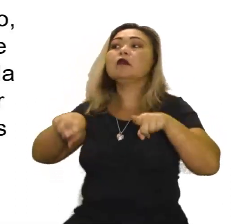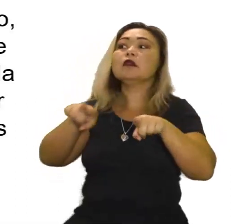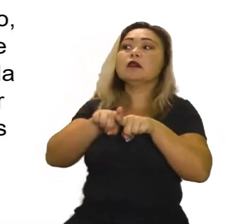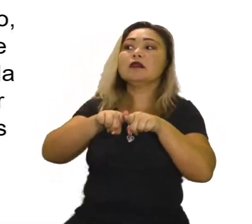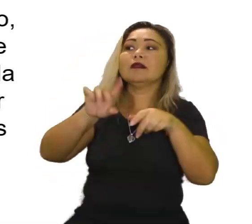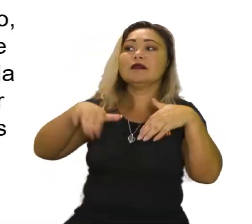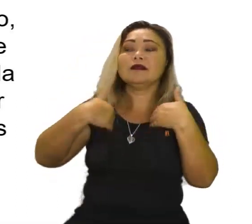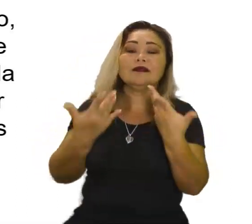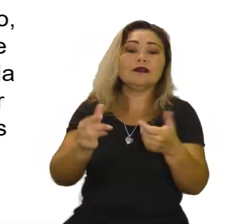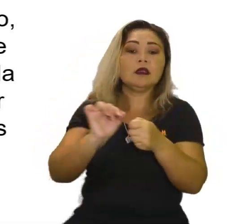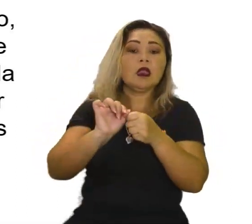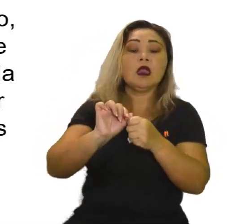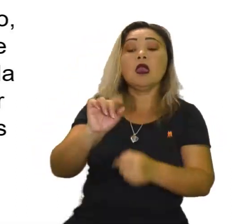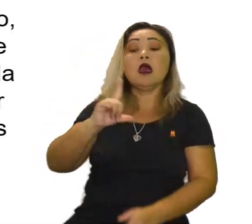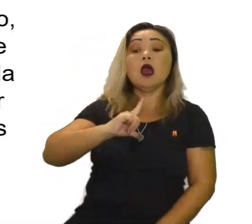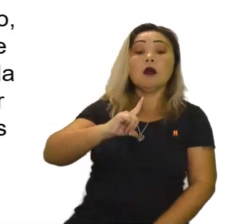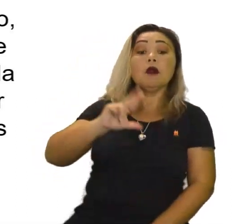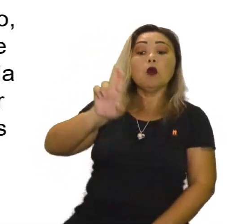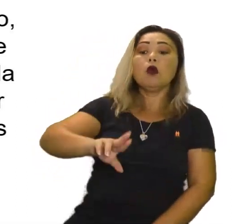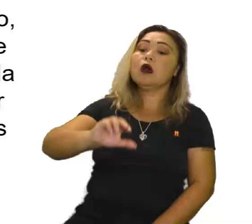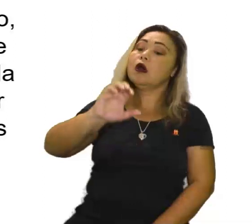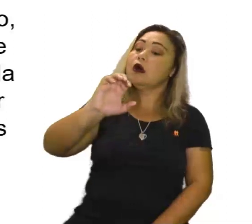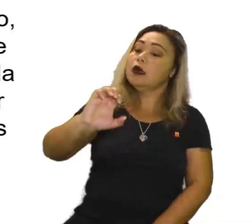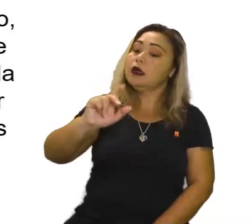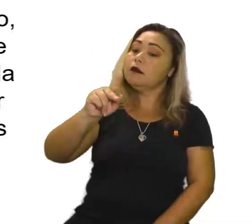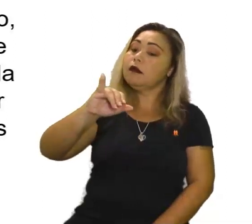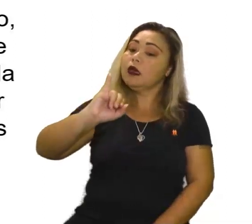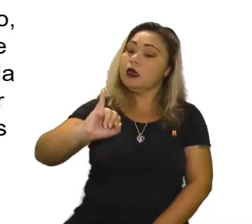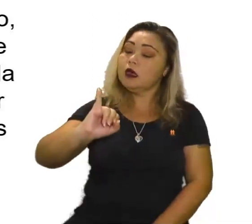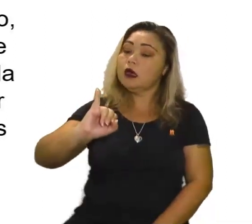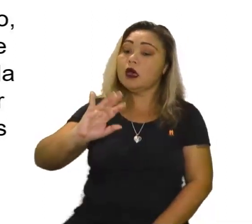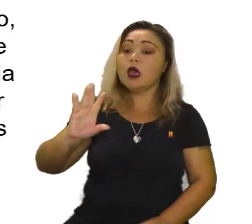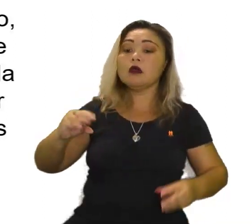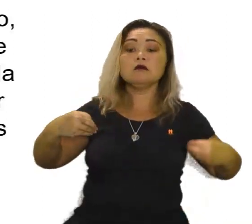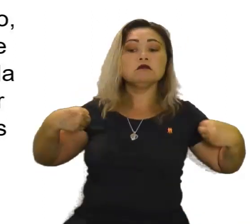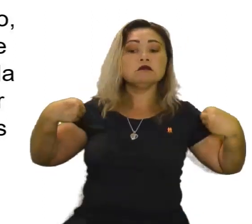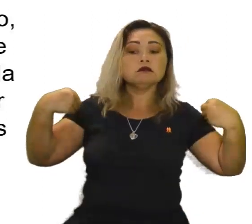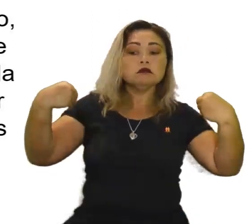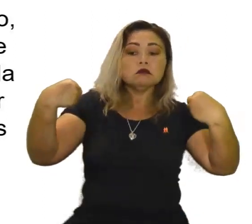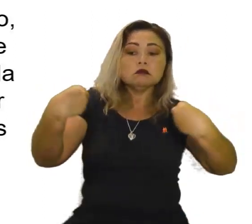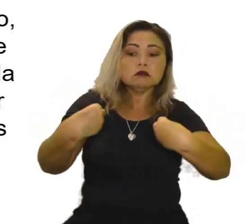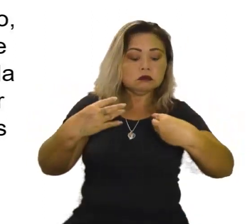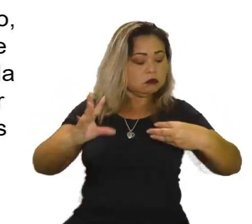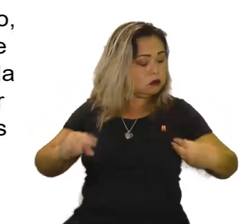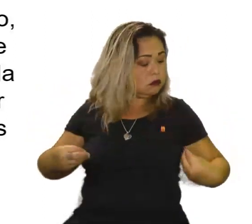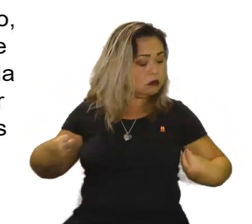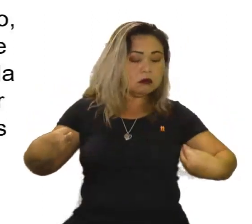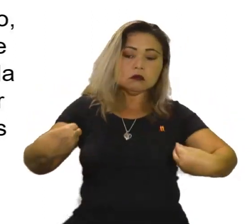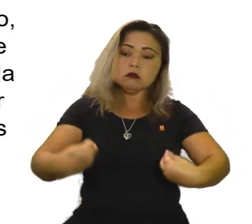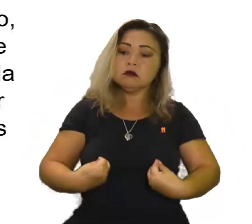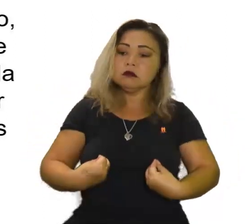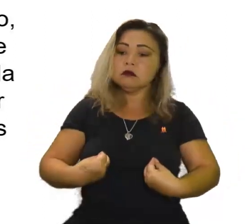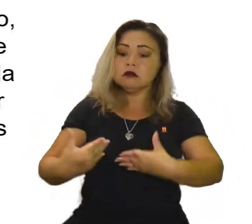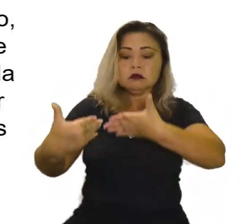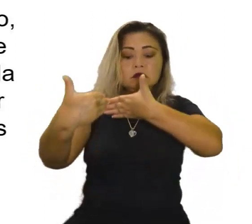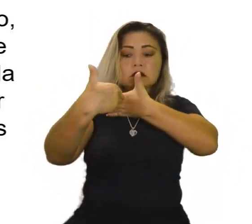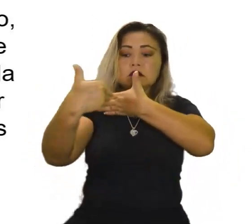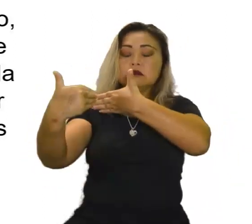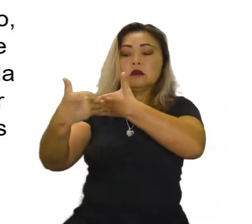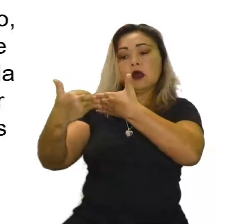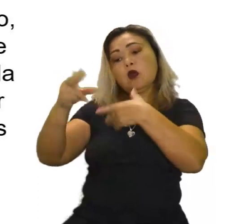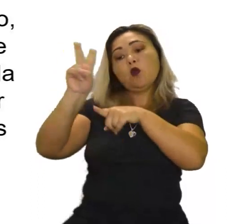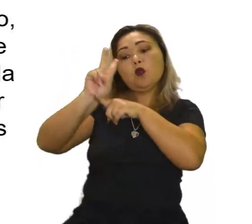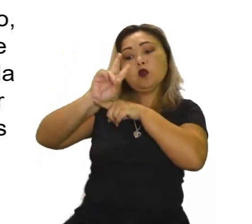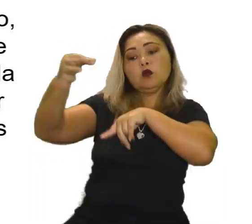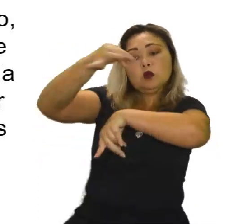gente chama de EPI, que é uma indumentária de proteção individual que quem cria abelha,